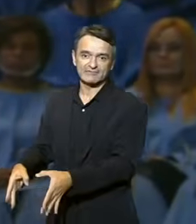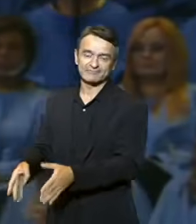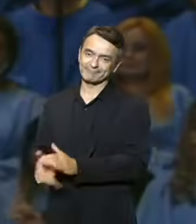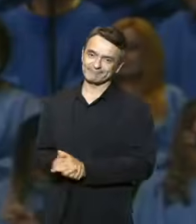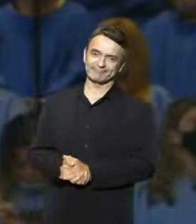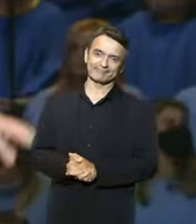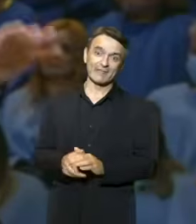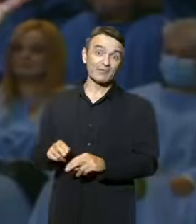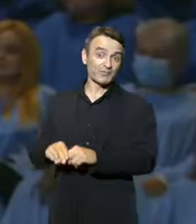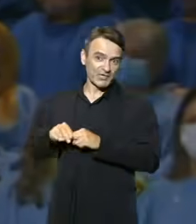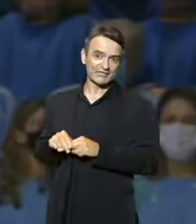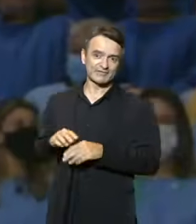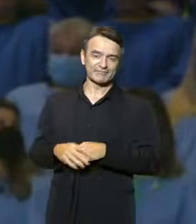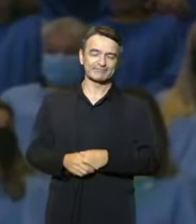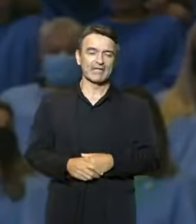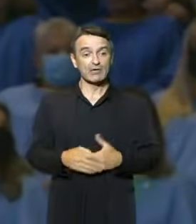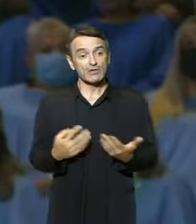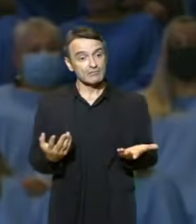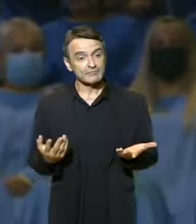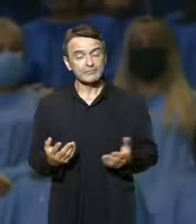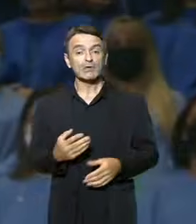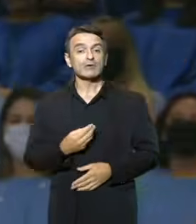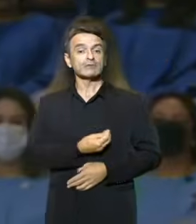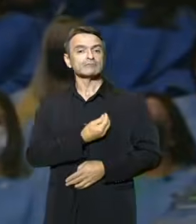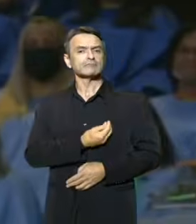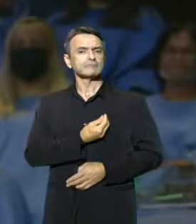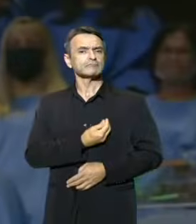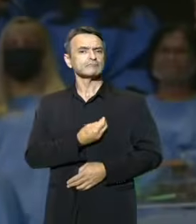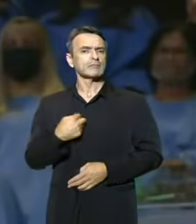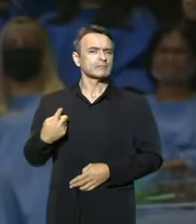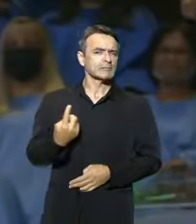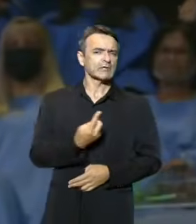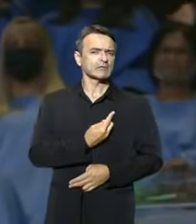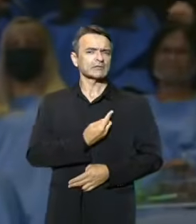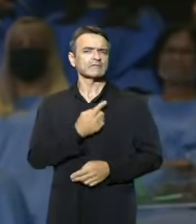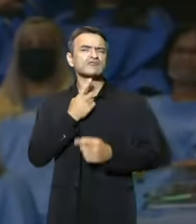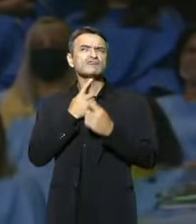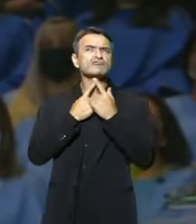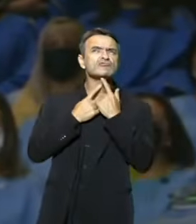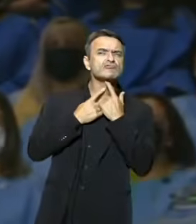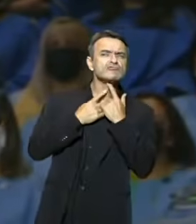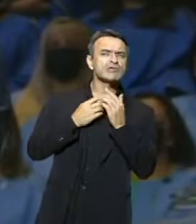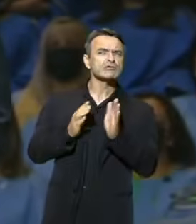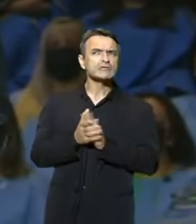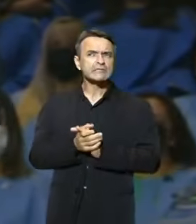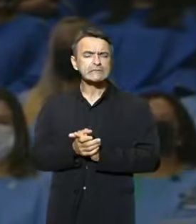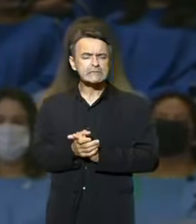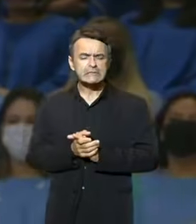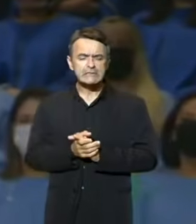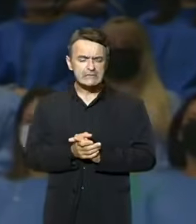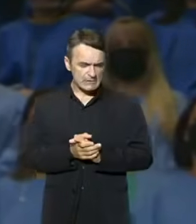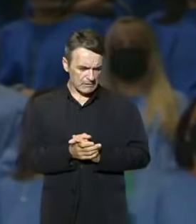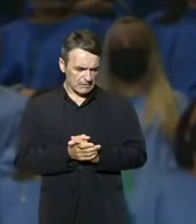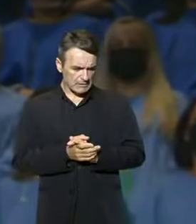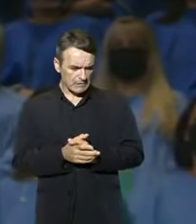Queridos, os desejos da nossa vida nos levam para caminhos de destruição.